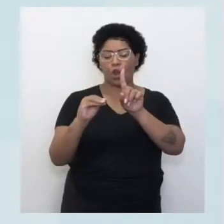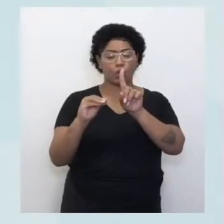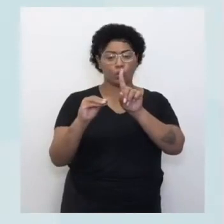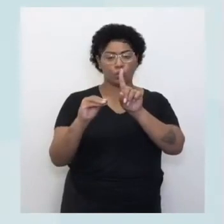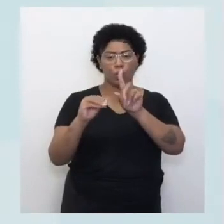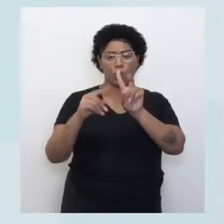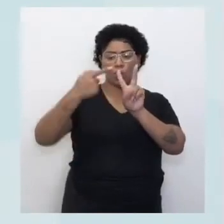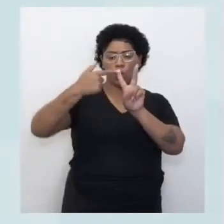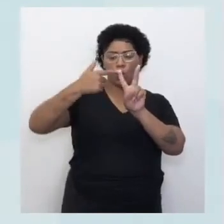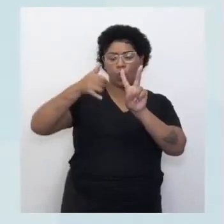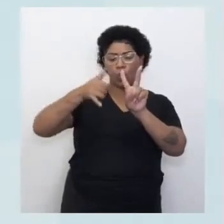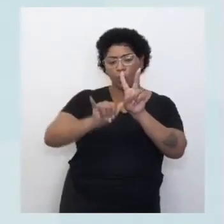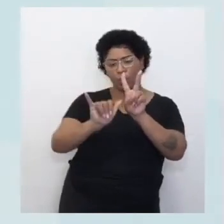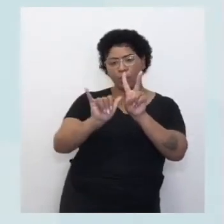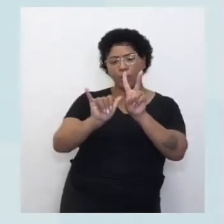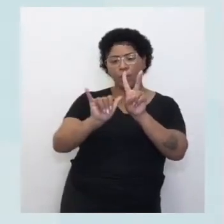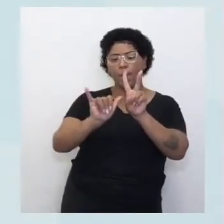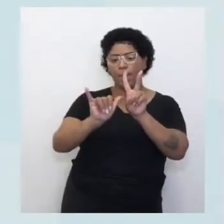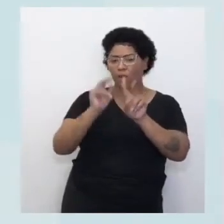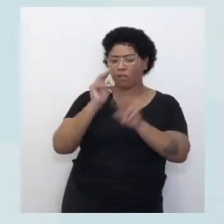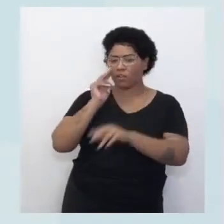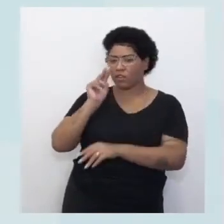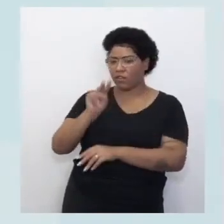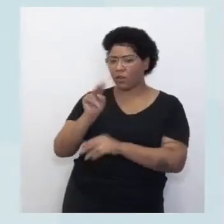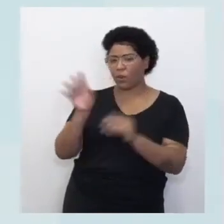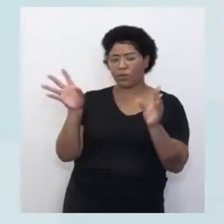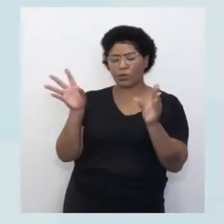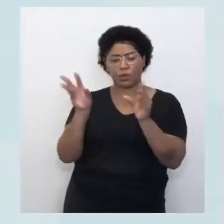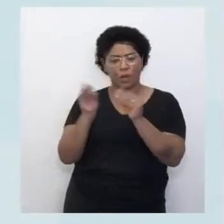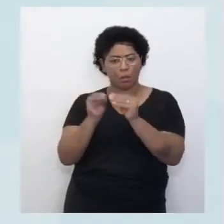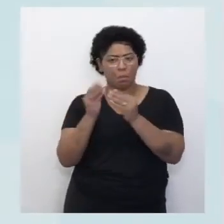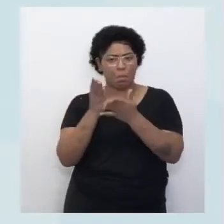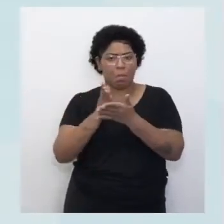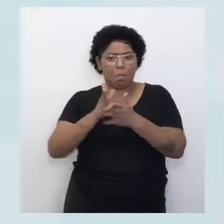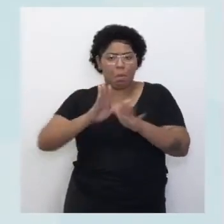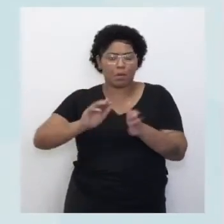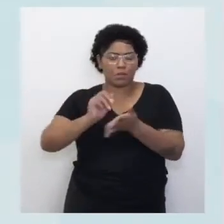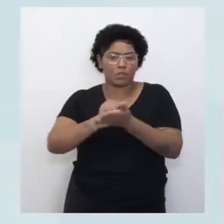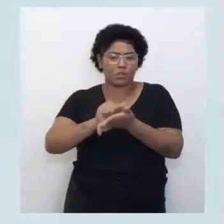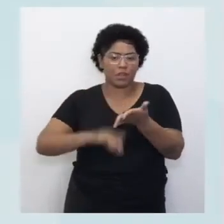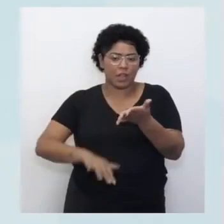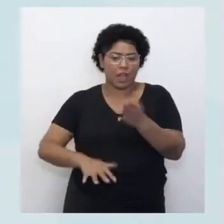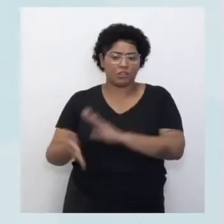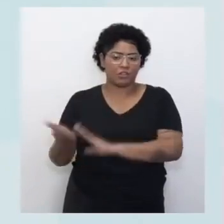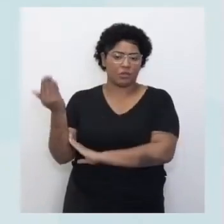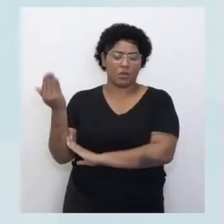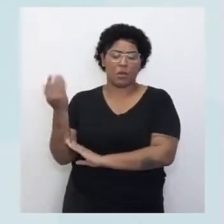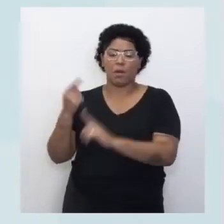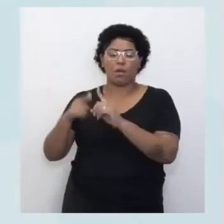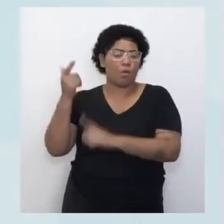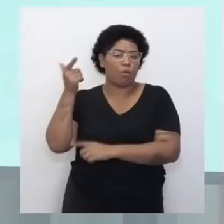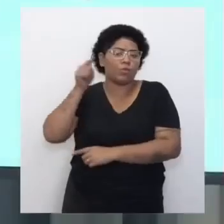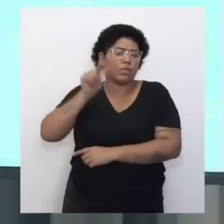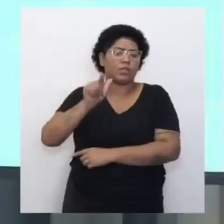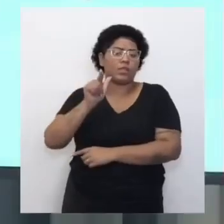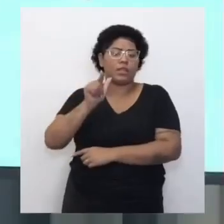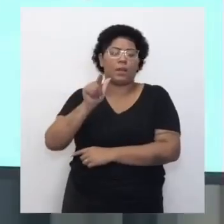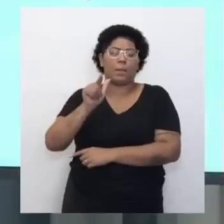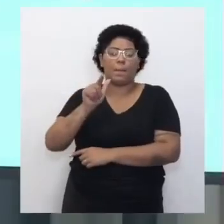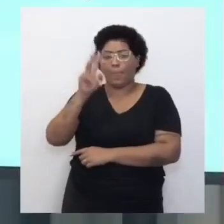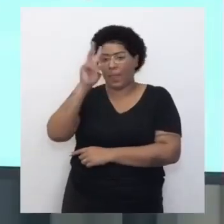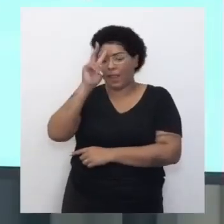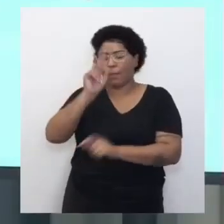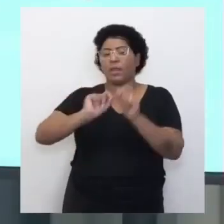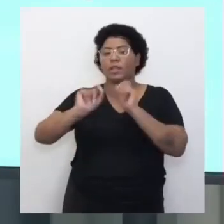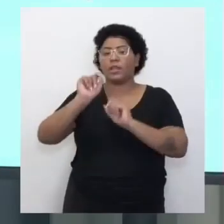dá para simplificar, acabou nossa atividade. É claro que aqui eu não posso esquecer que o y